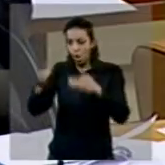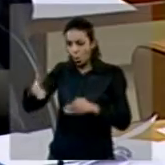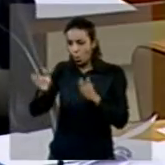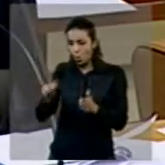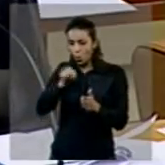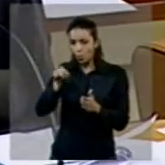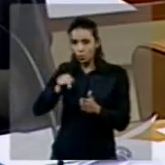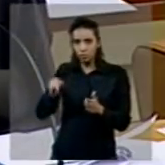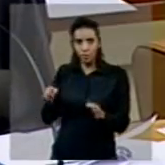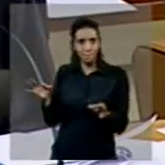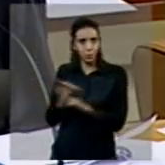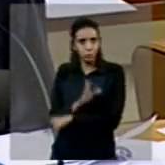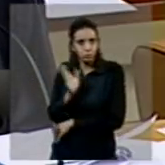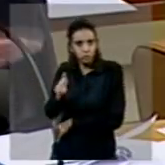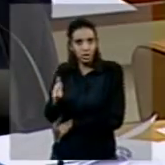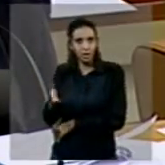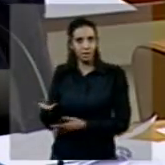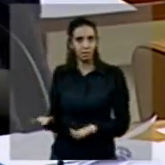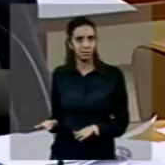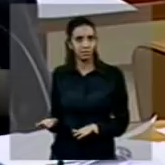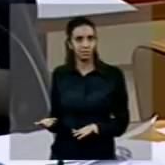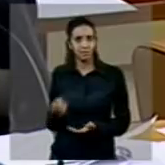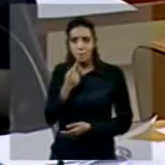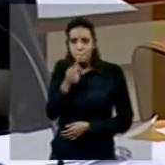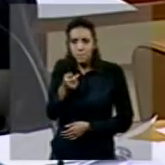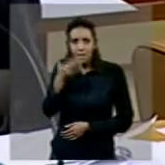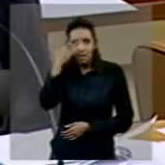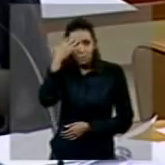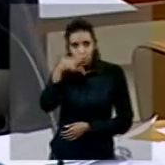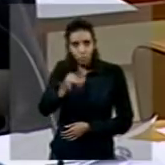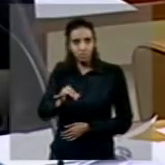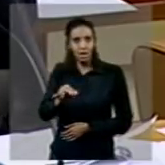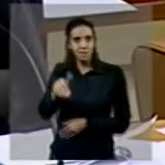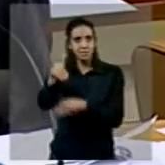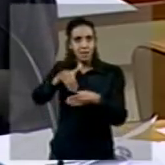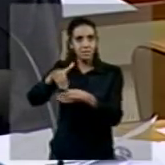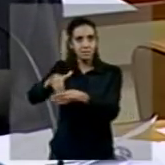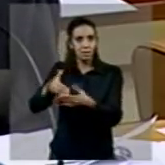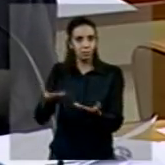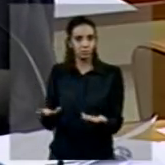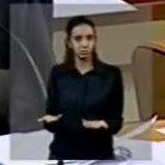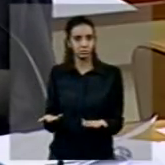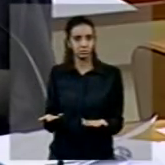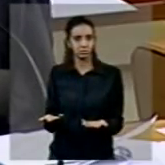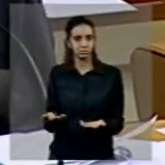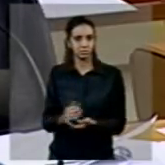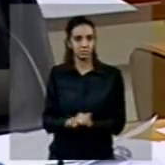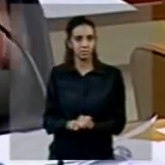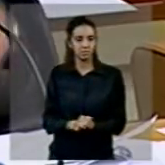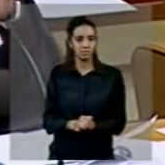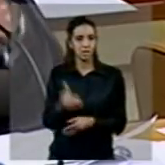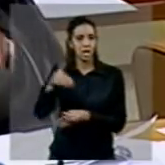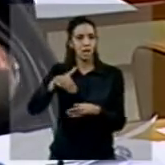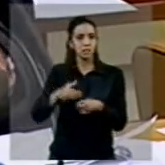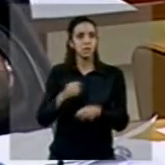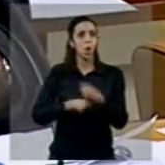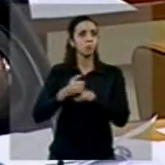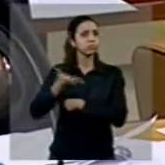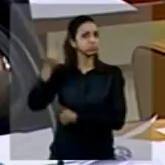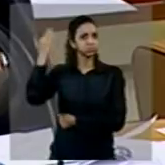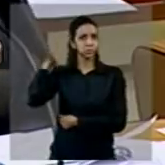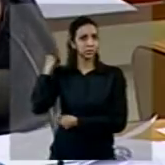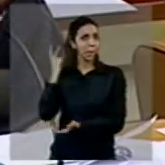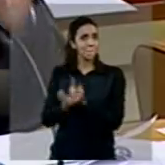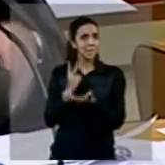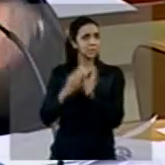programadas. Nós temos as vésperas da eleição. As outras eleições foram realizadas de acordo com a mesma